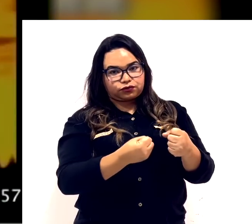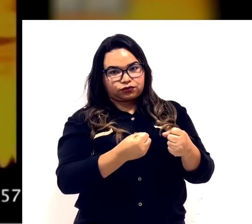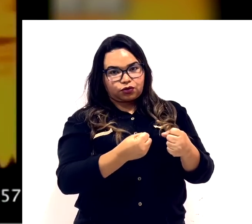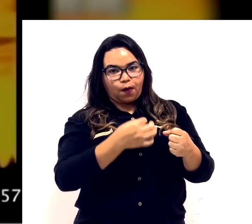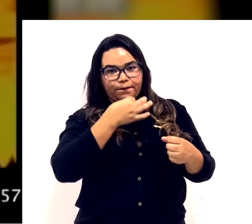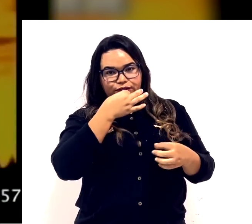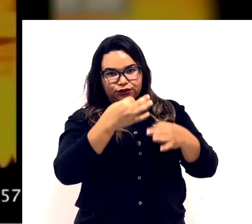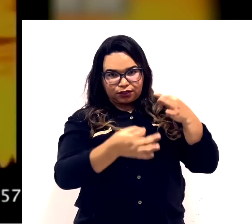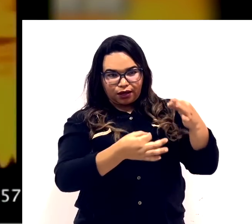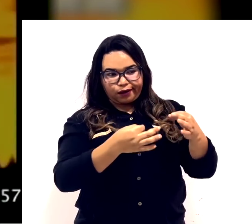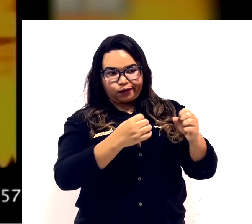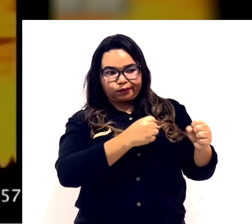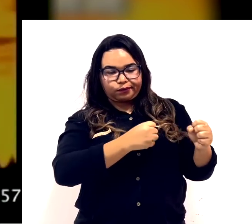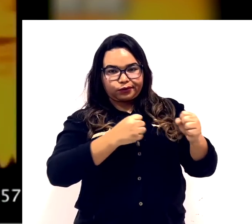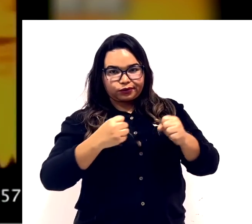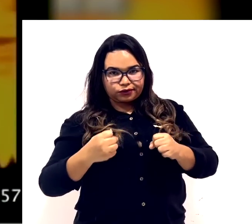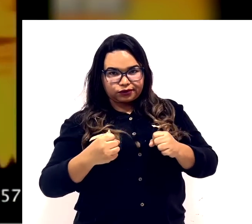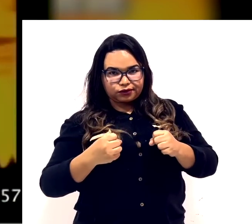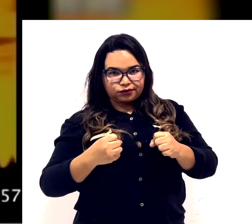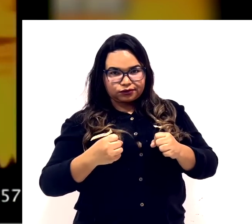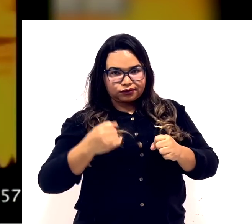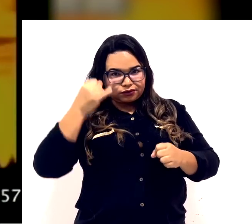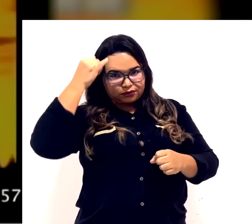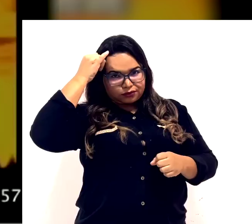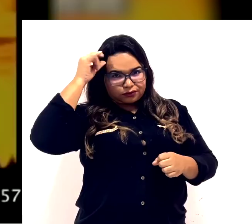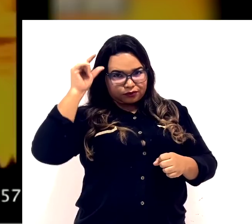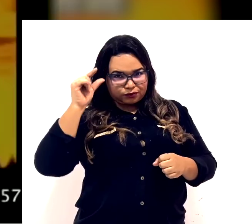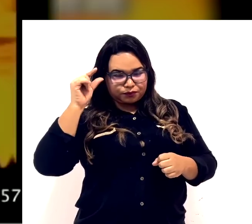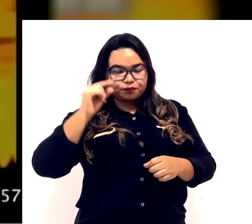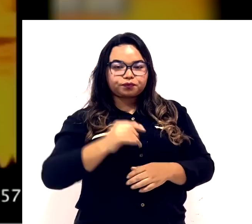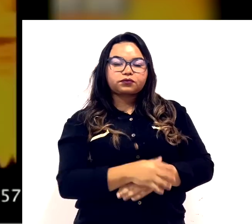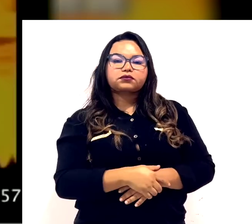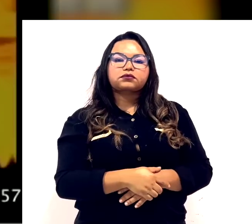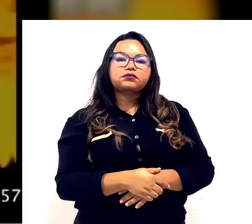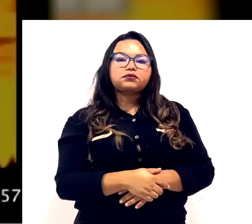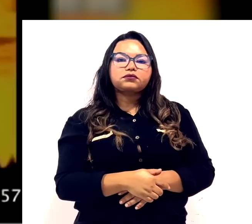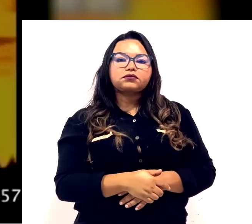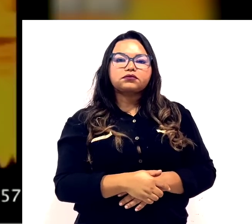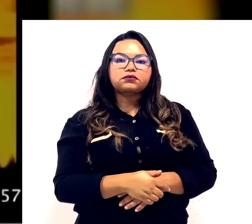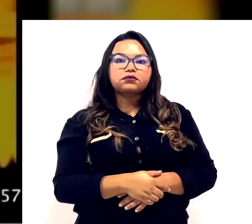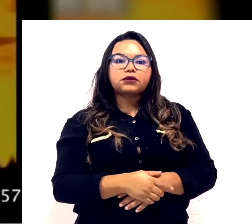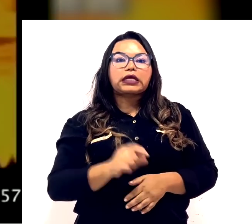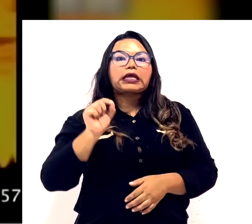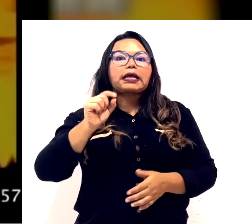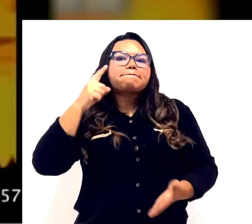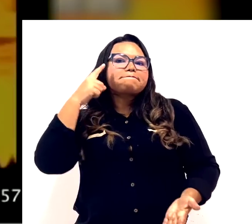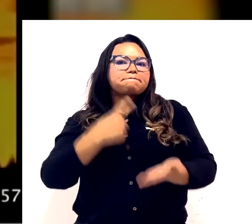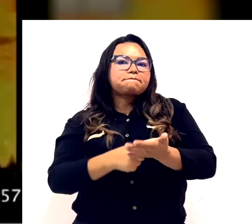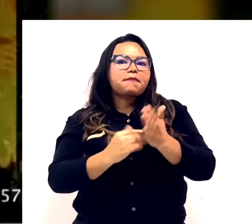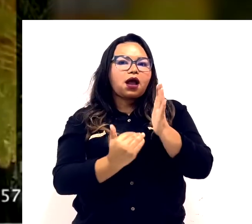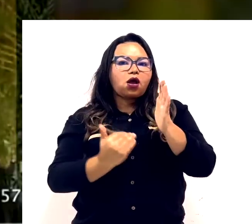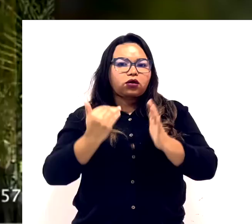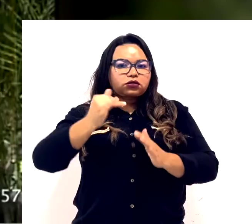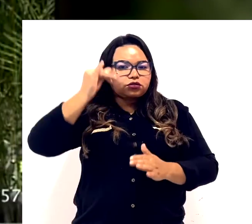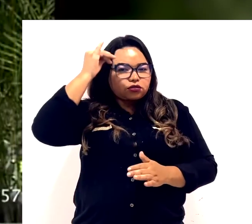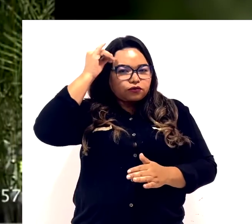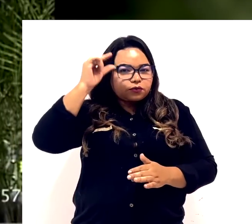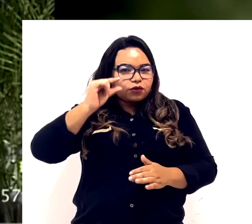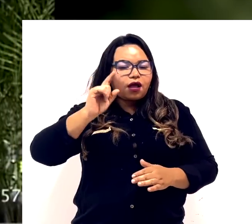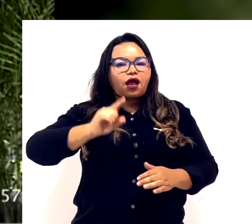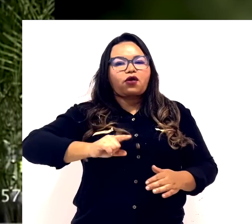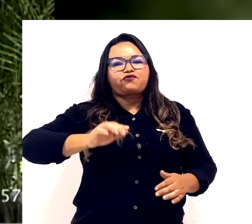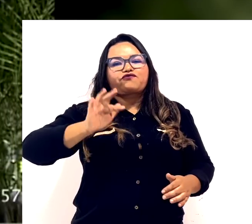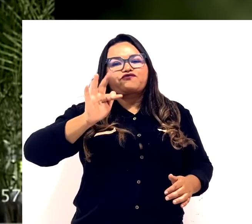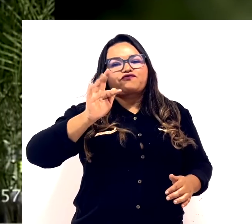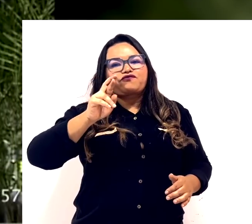Os maiores aliados do poder do chifre pequeno foram os francos, que são hoje os franceses. E os primeiros